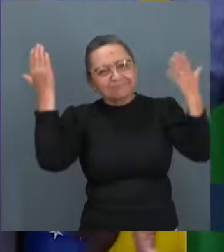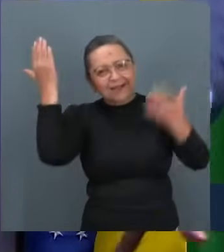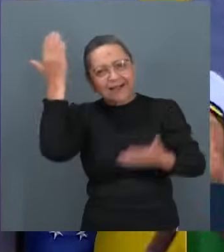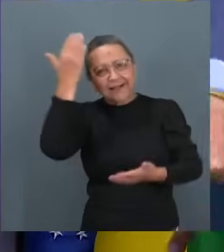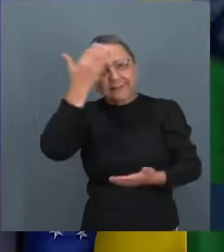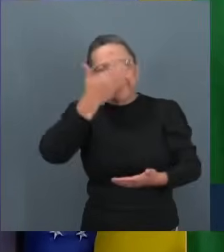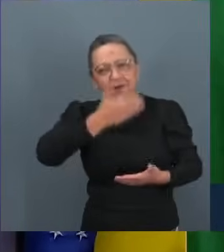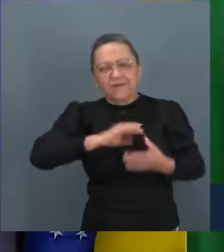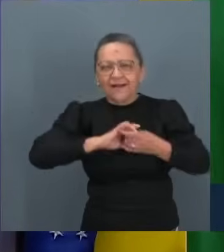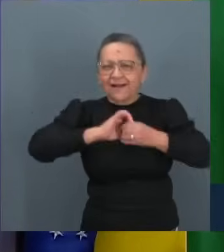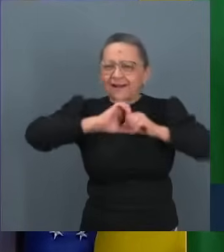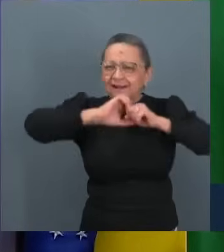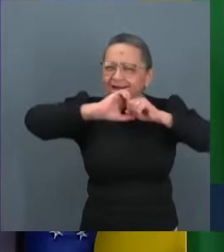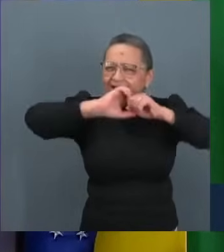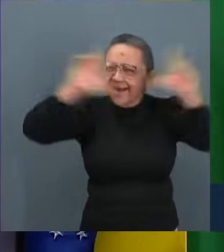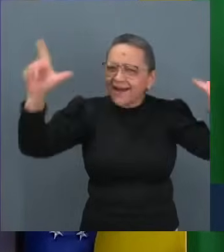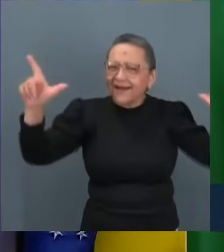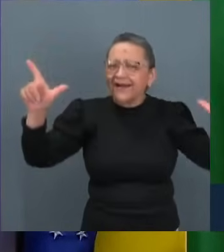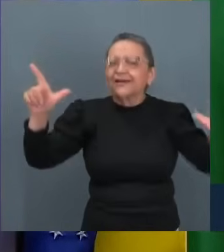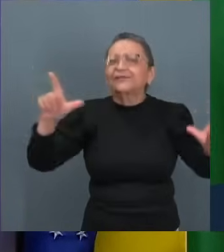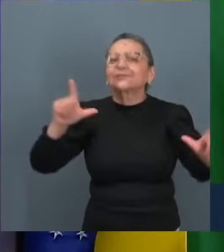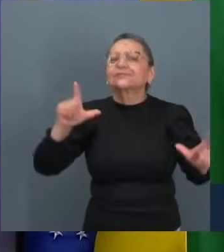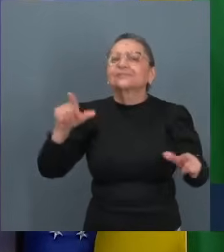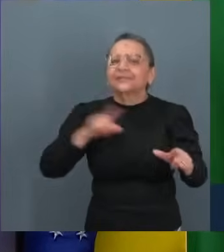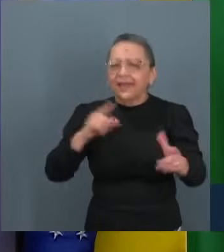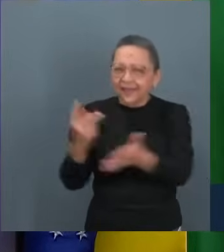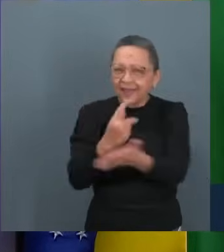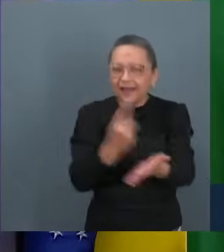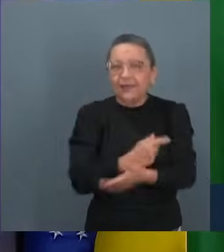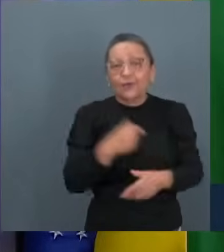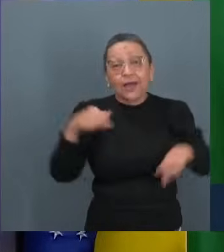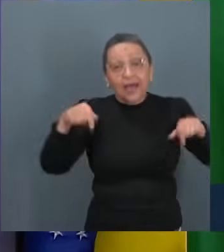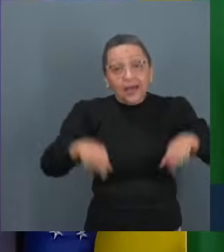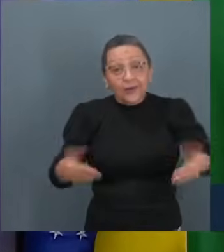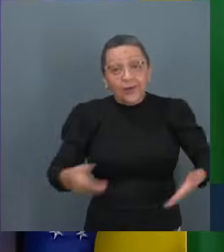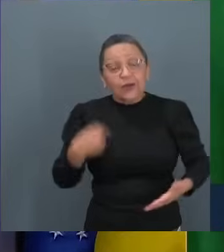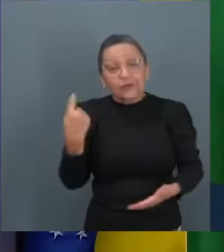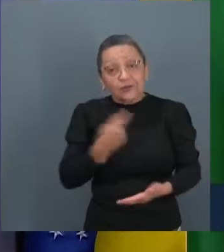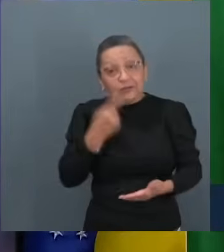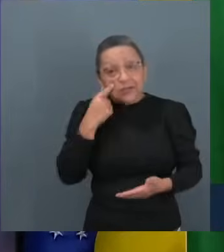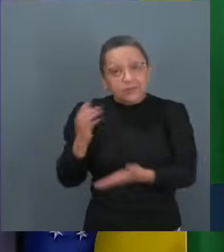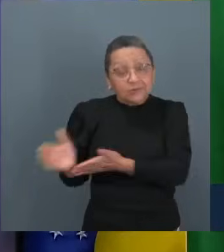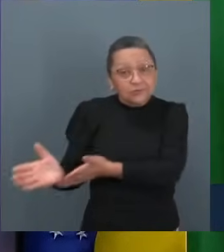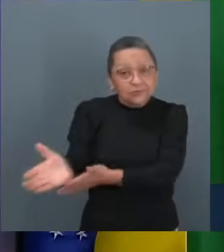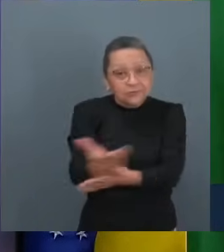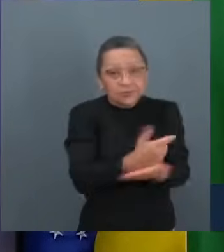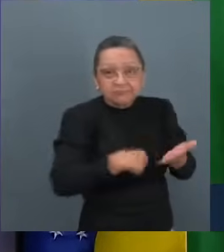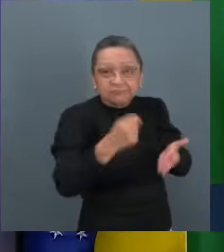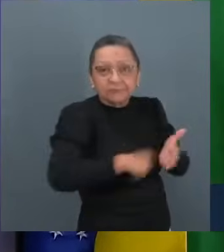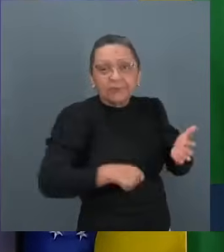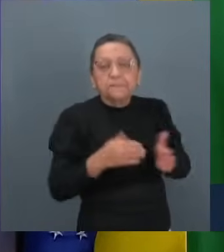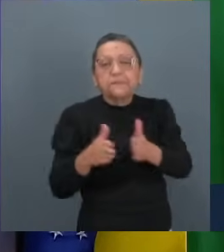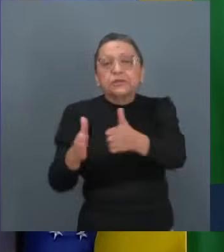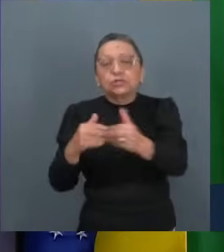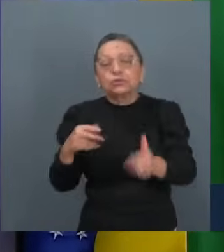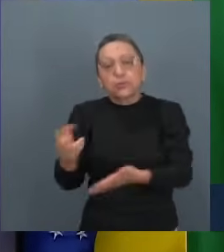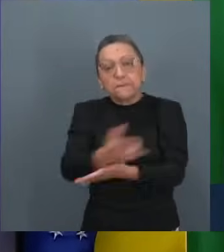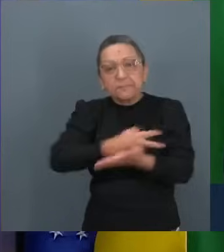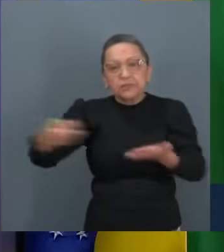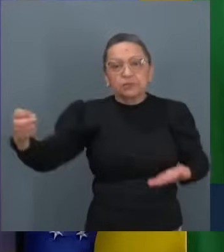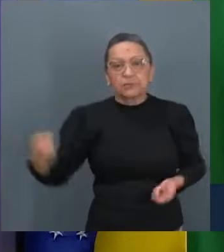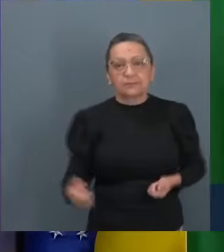pedido de impeachment, embasado, assinado por juristas. Esse é o nosso papel, esse é o nosso trabalho.